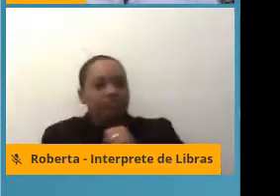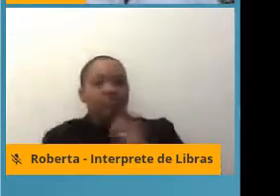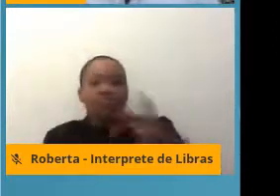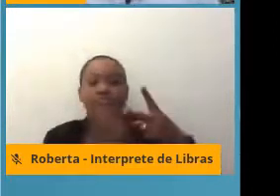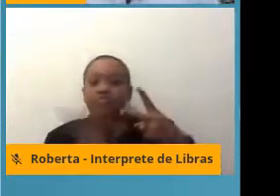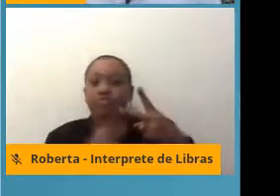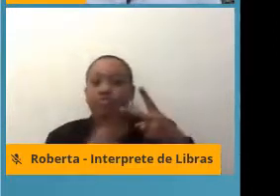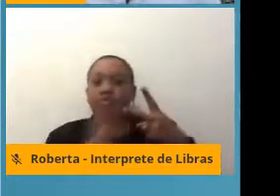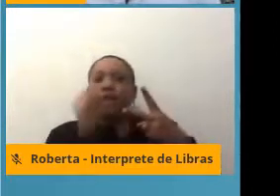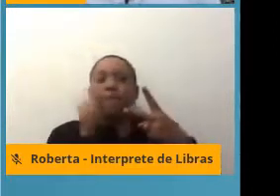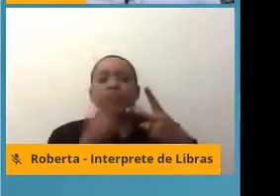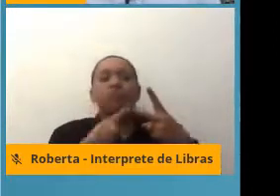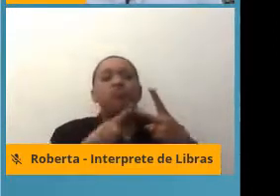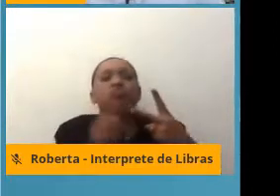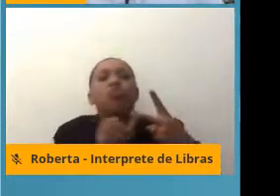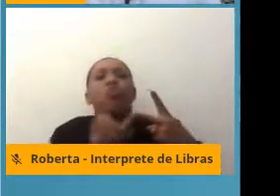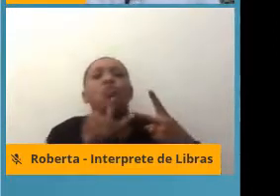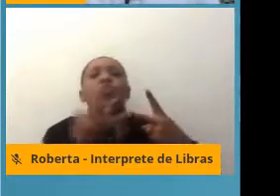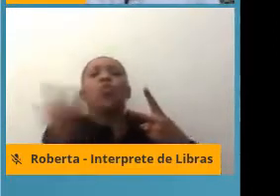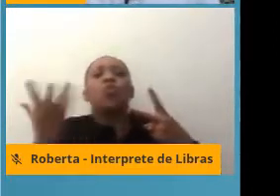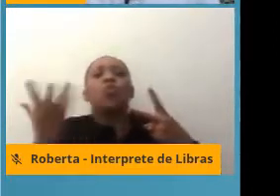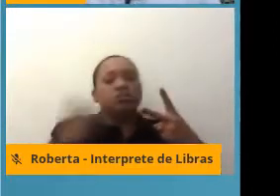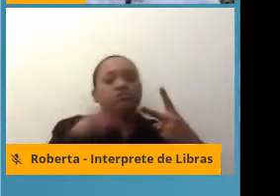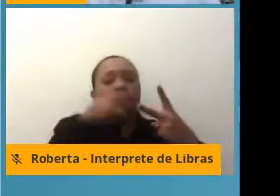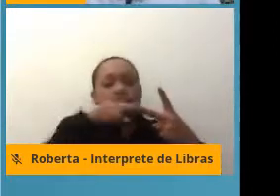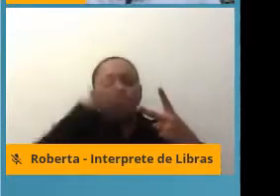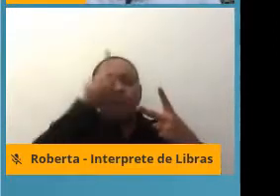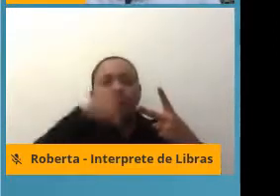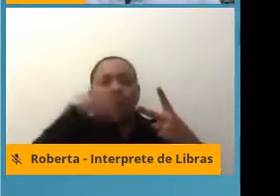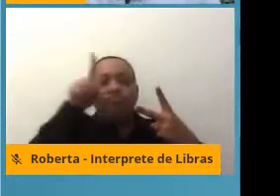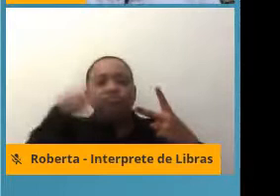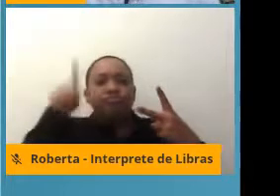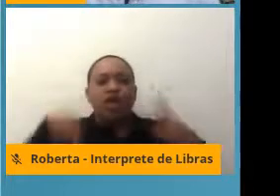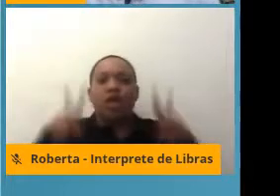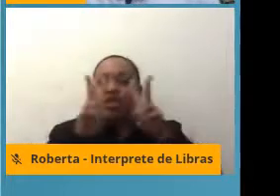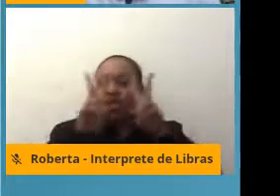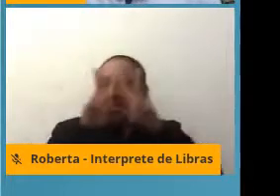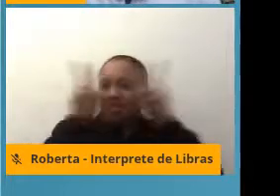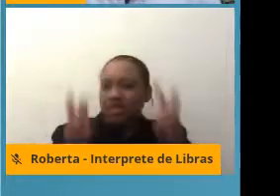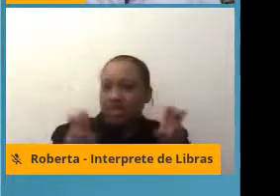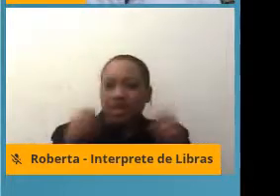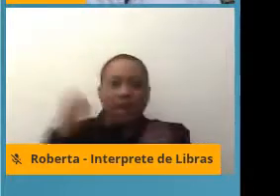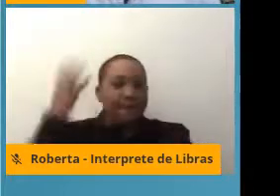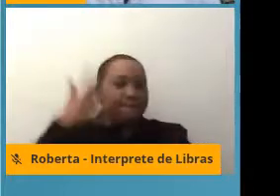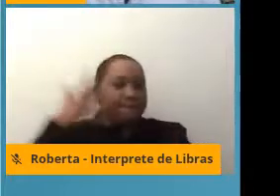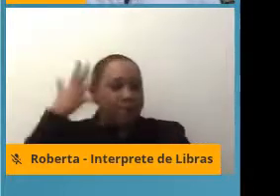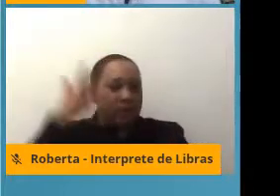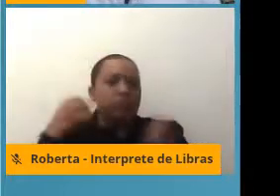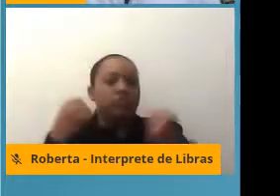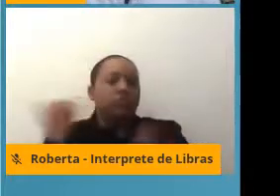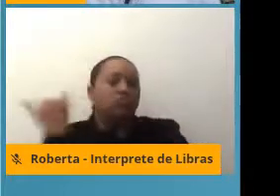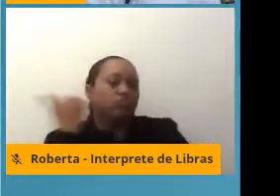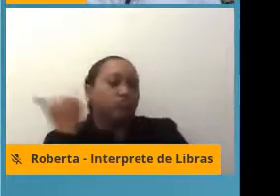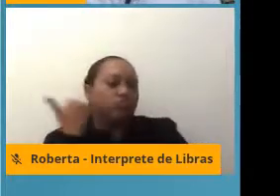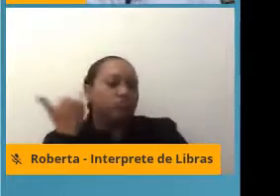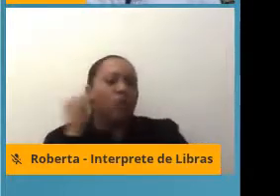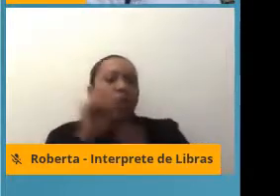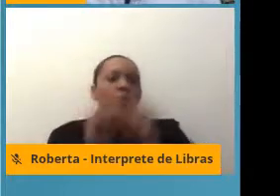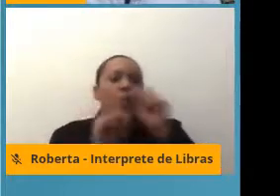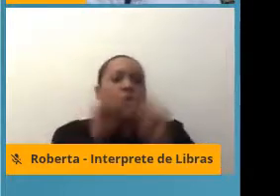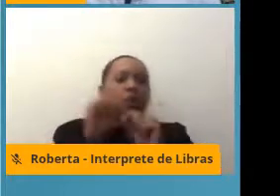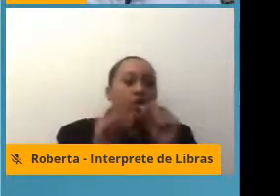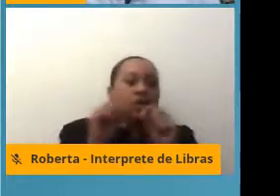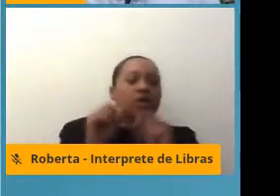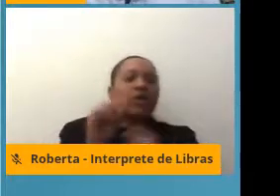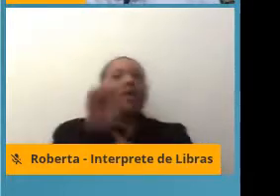a gente tem que escutar o que epidemiologistas, o que modelos matemáticos estão apontando para a gente, né, para ter